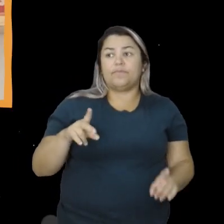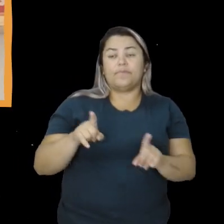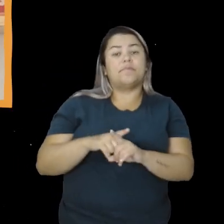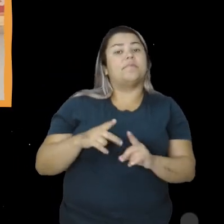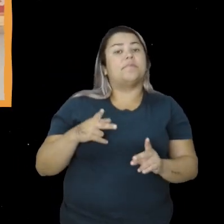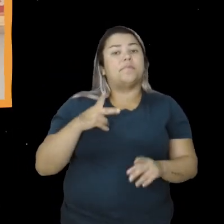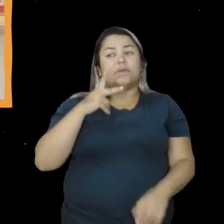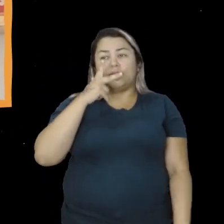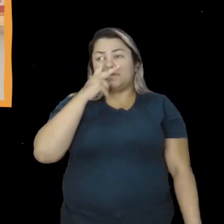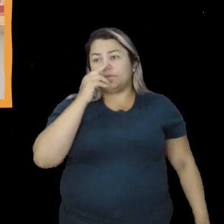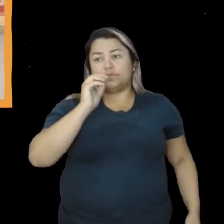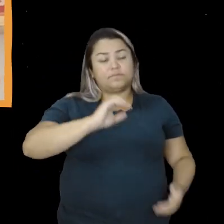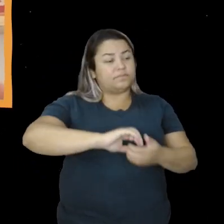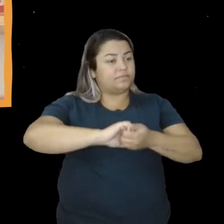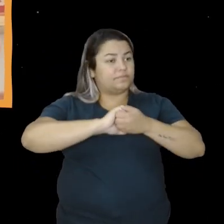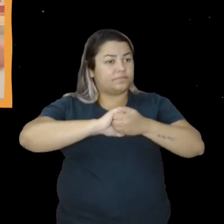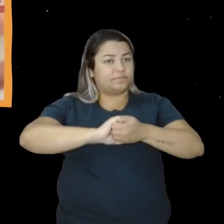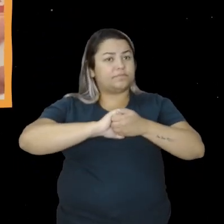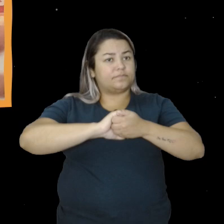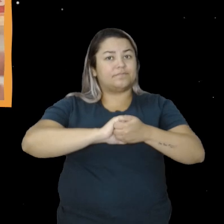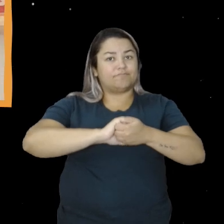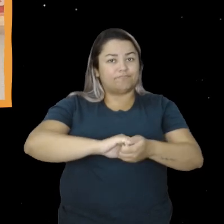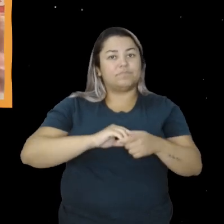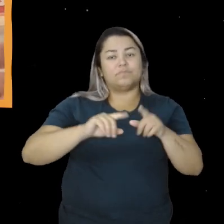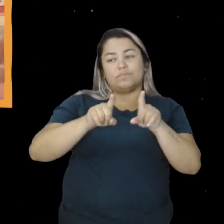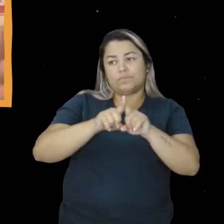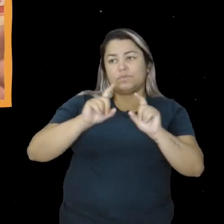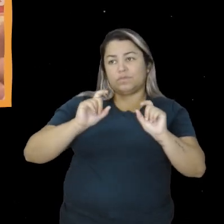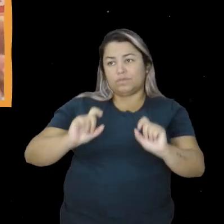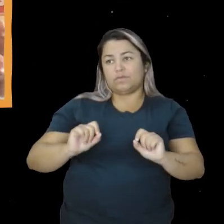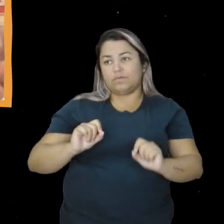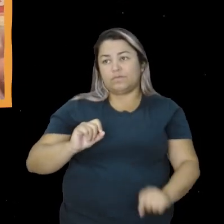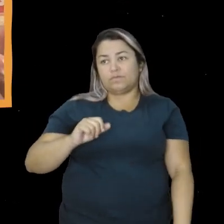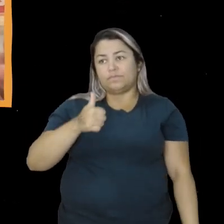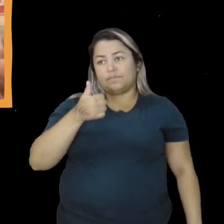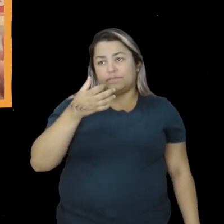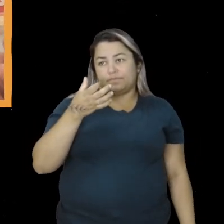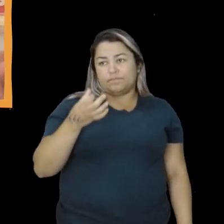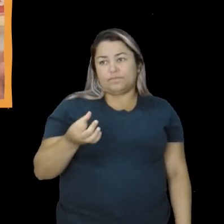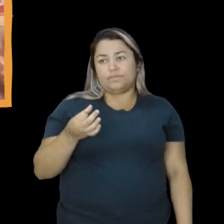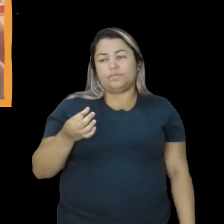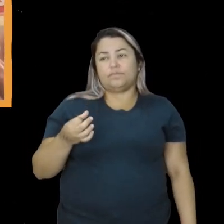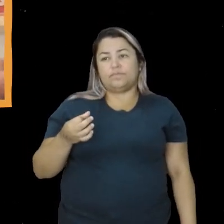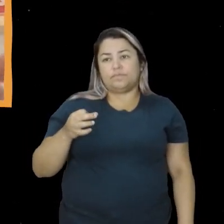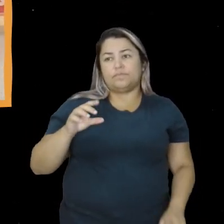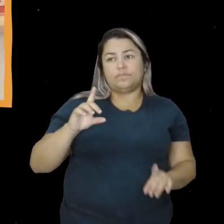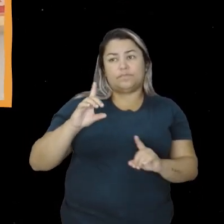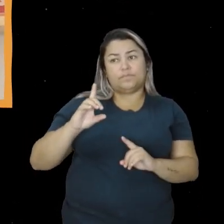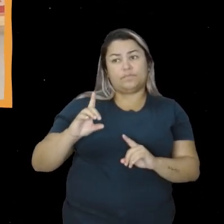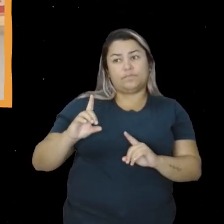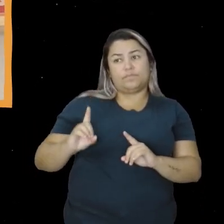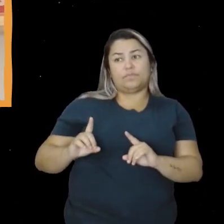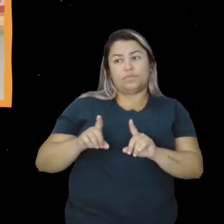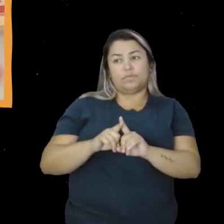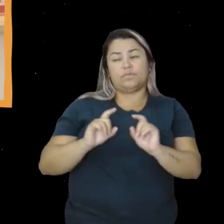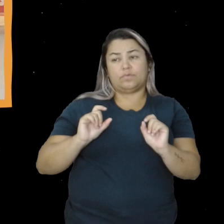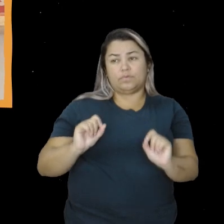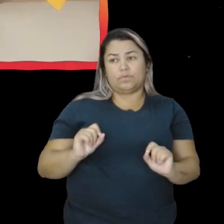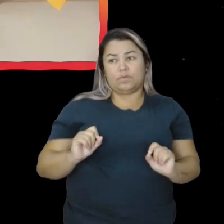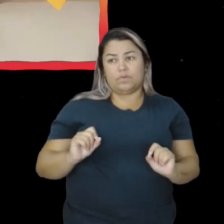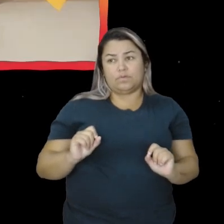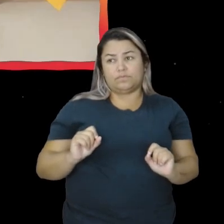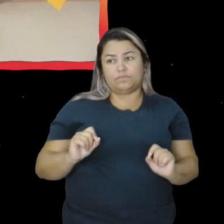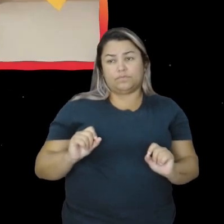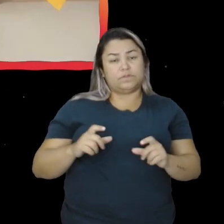parece uma salvação, assim, porque a gente vinha de 6 anos de prefeituras de direita, né, de um sucateamento